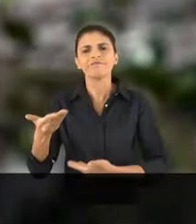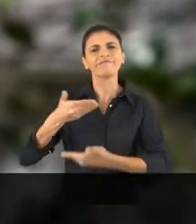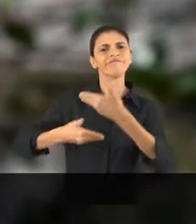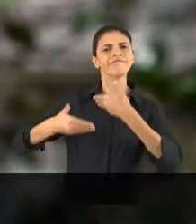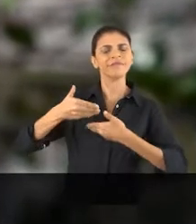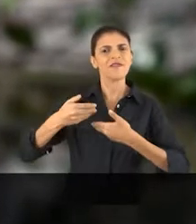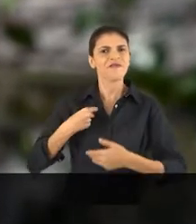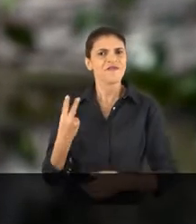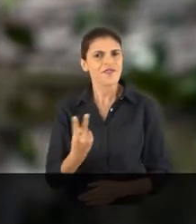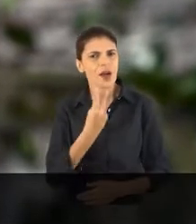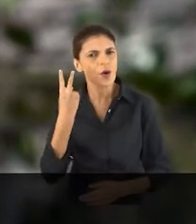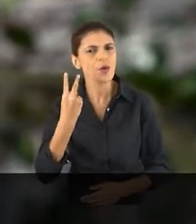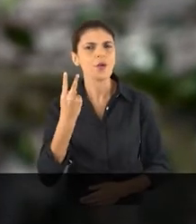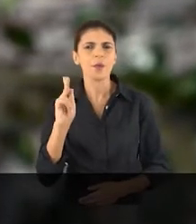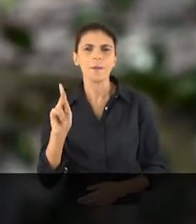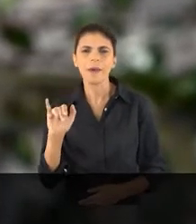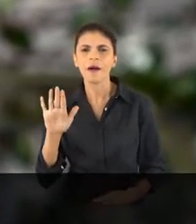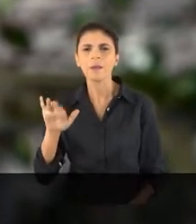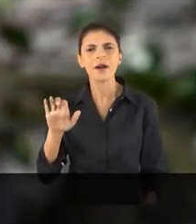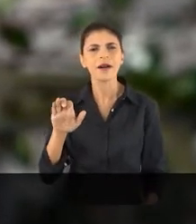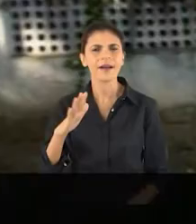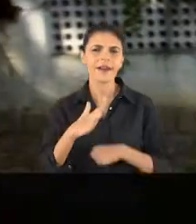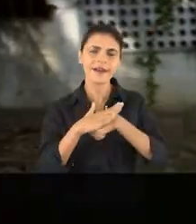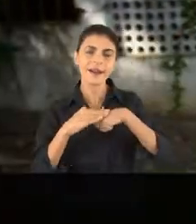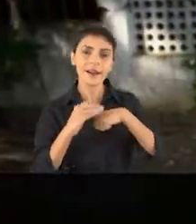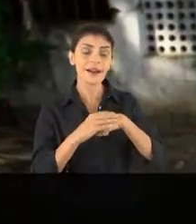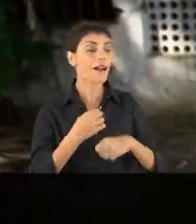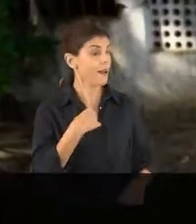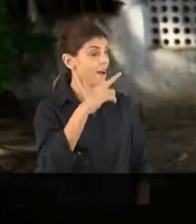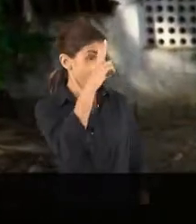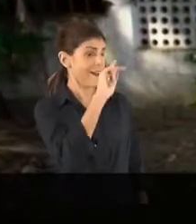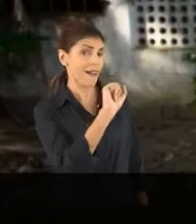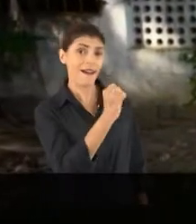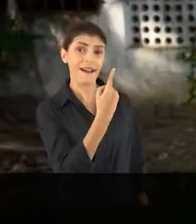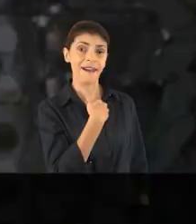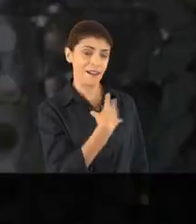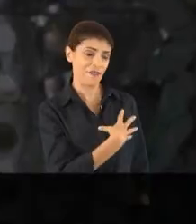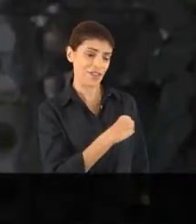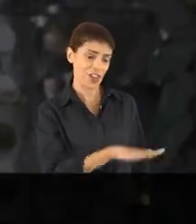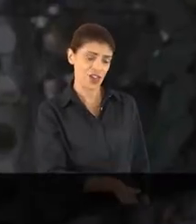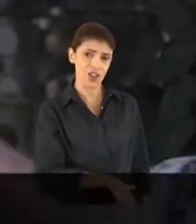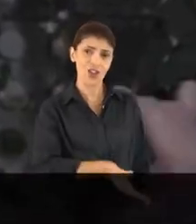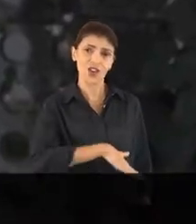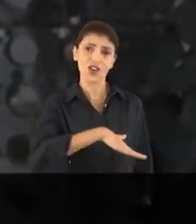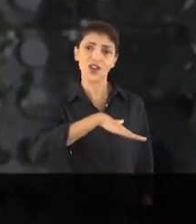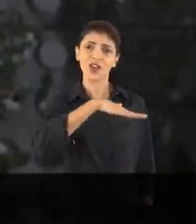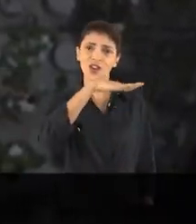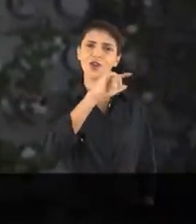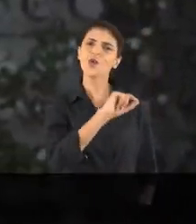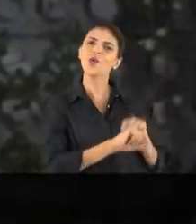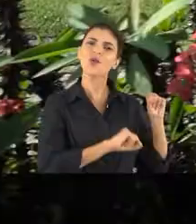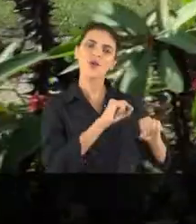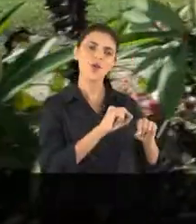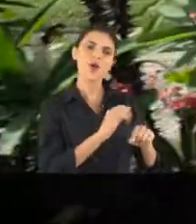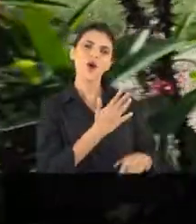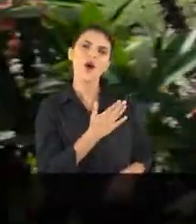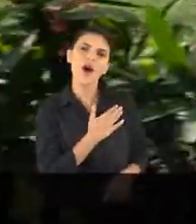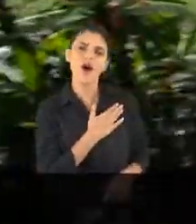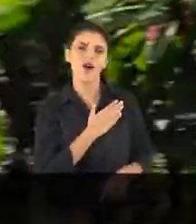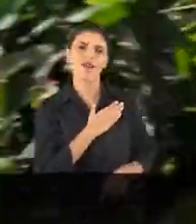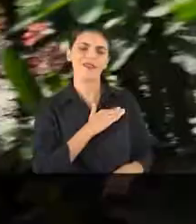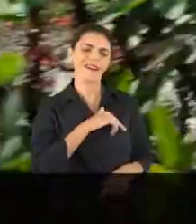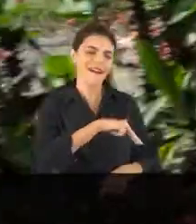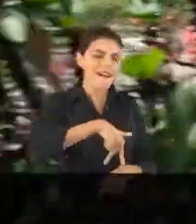mais fortes valores, o carinho do seu pai e da sua mãe. E lembro do meu filho brincando. Amava andar aqui pelo